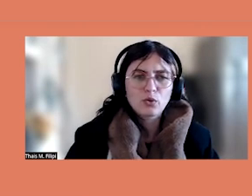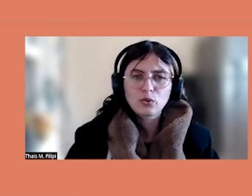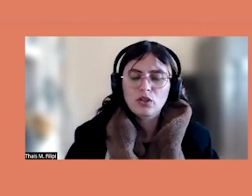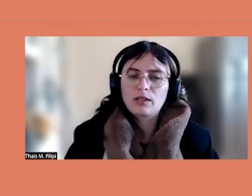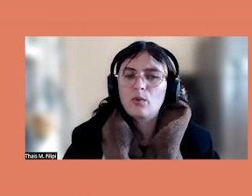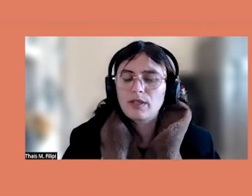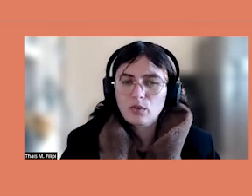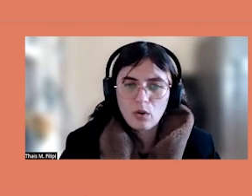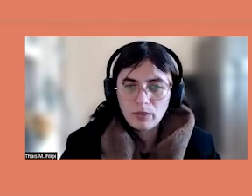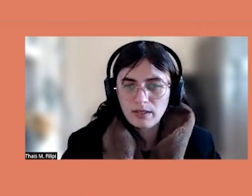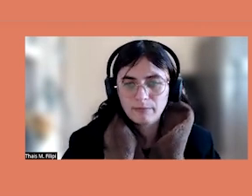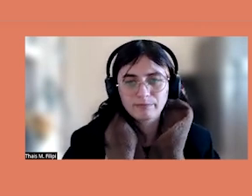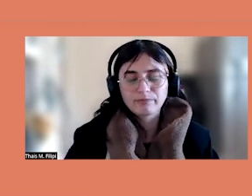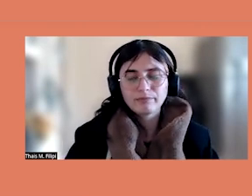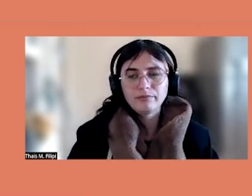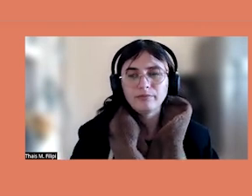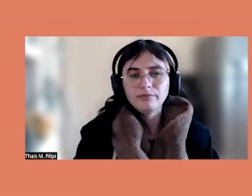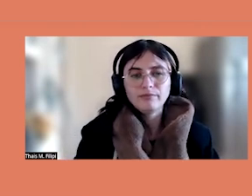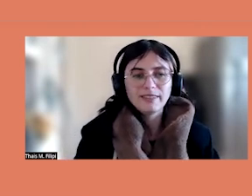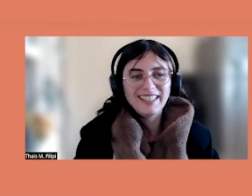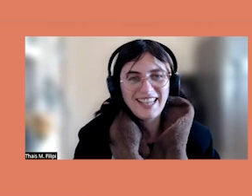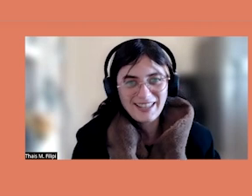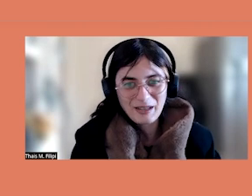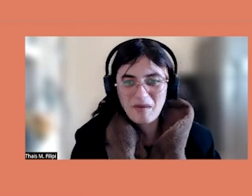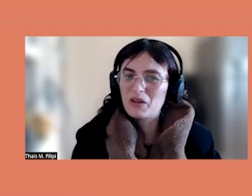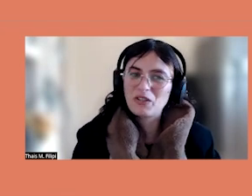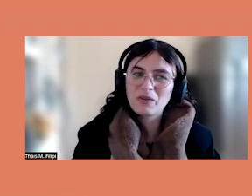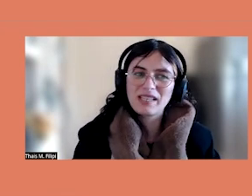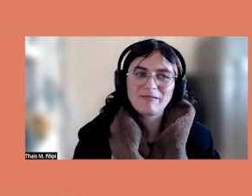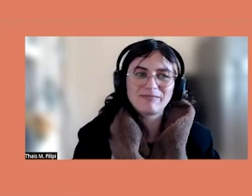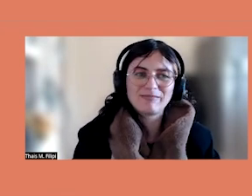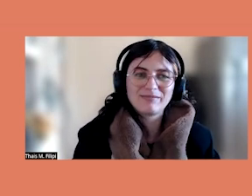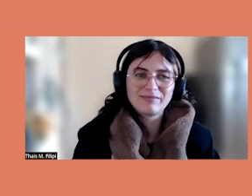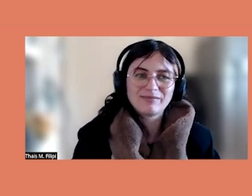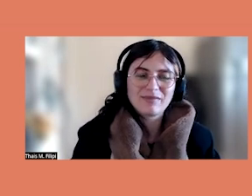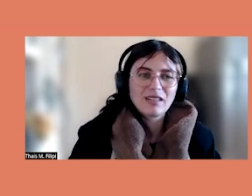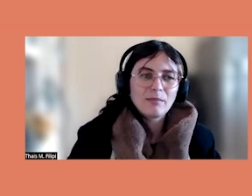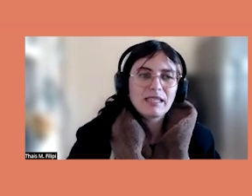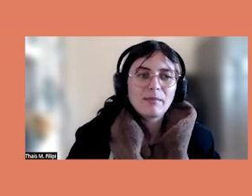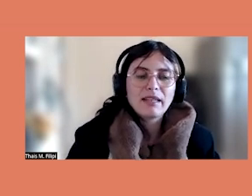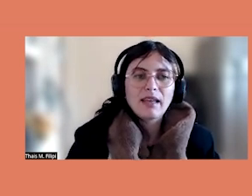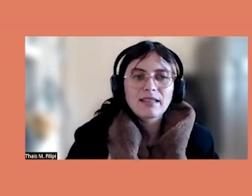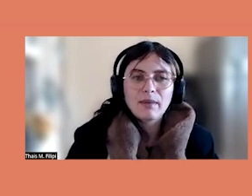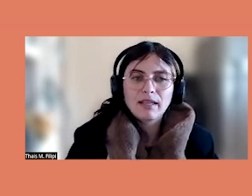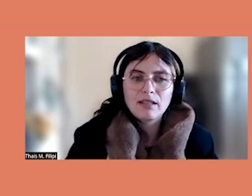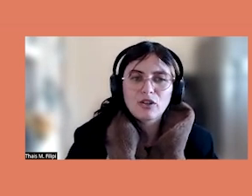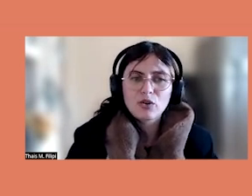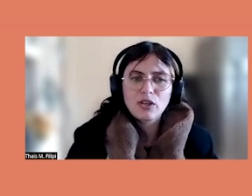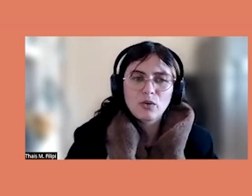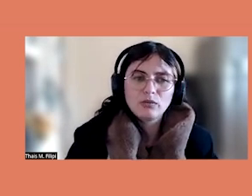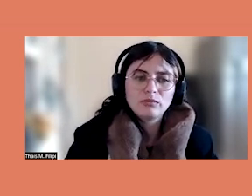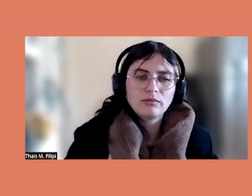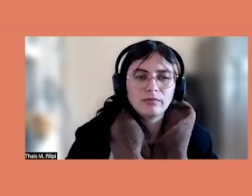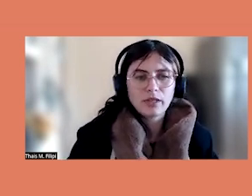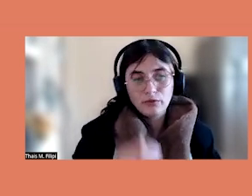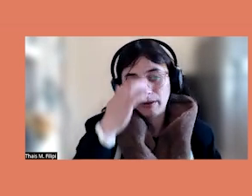Latitude e longitude já estão com esses nomes. E é isso, tá bem bonitinho assim. Mas também tem as tabelas